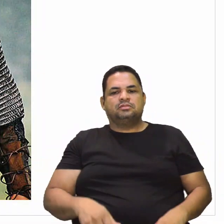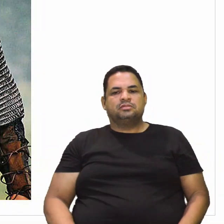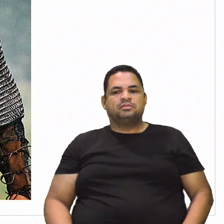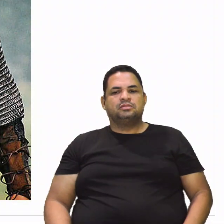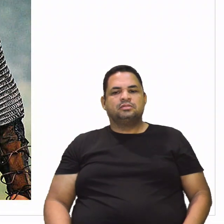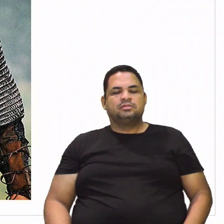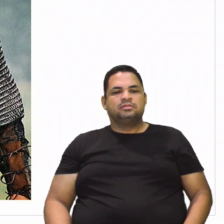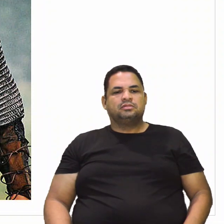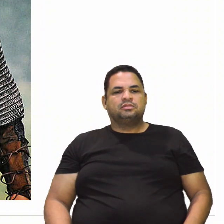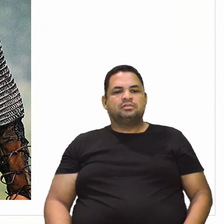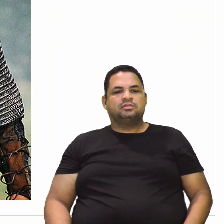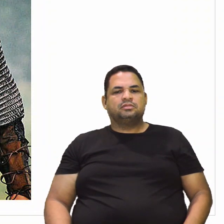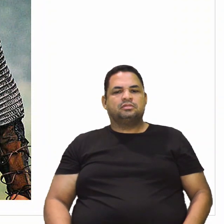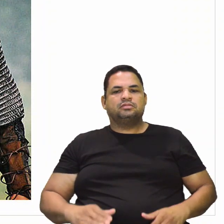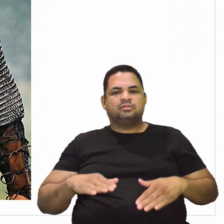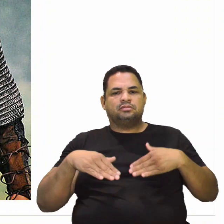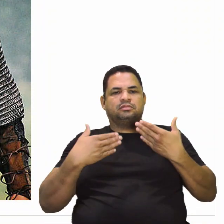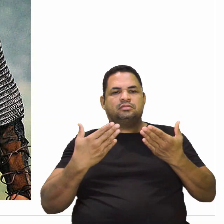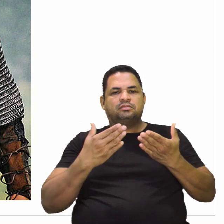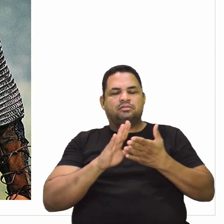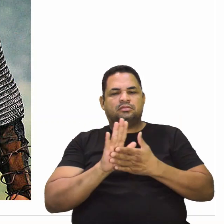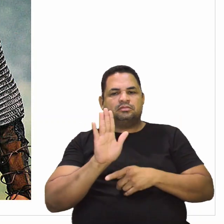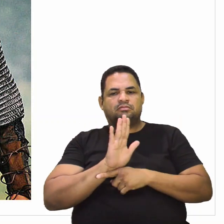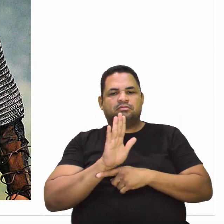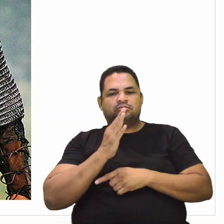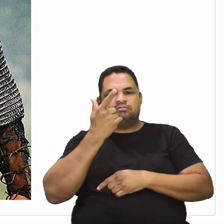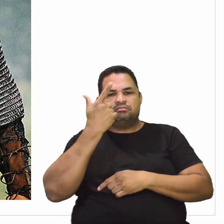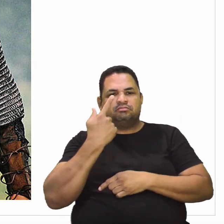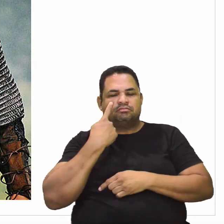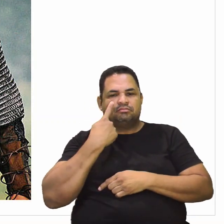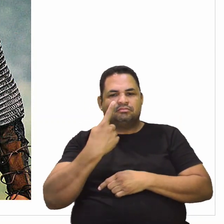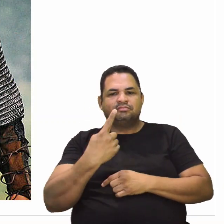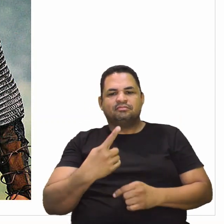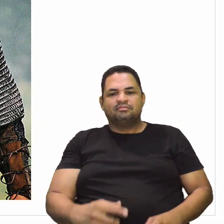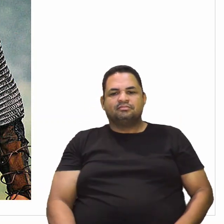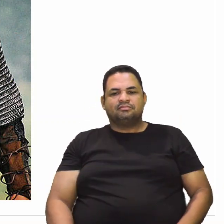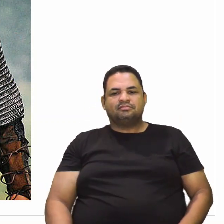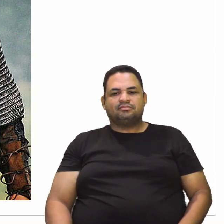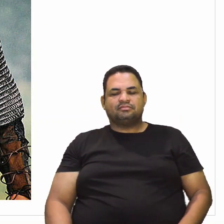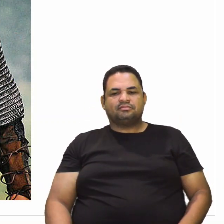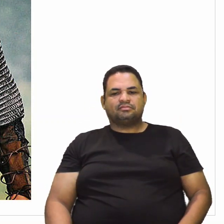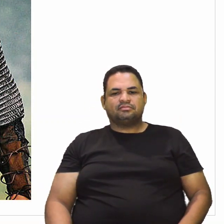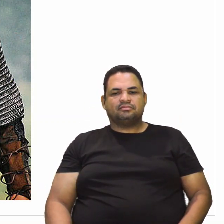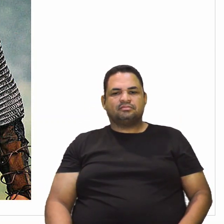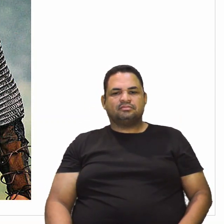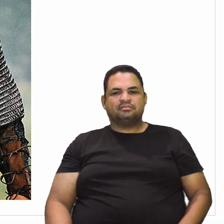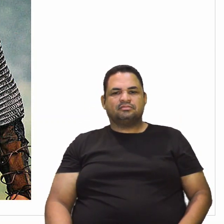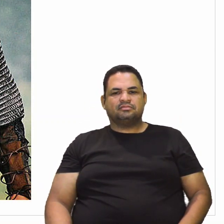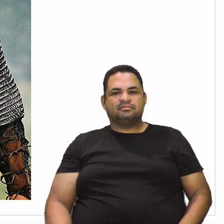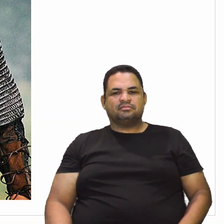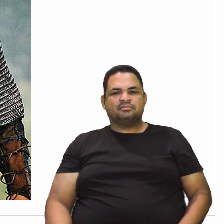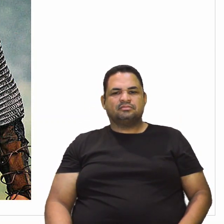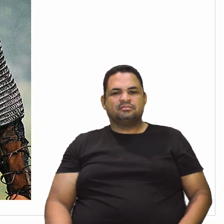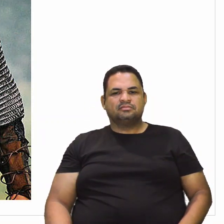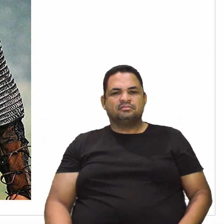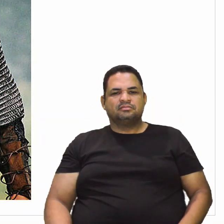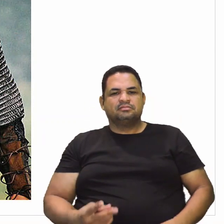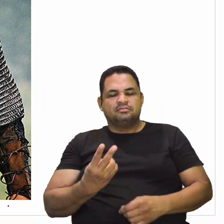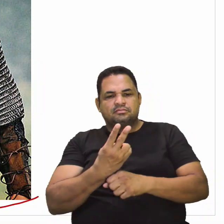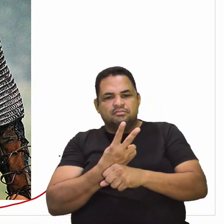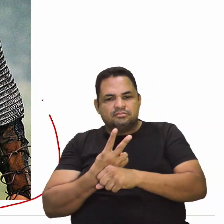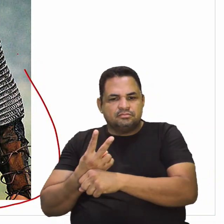só, quando você vê um filme desse aí, caraca! Claro que aqui se